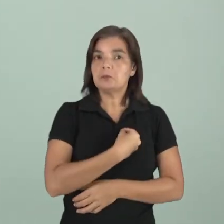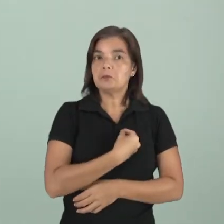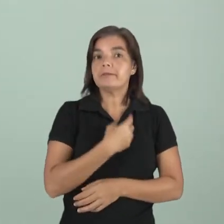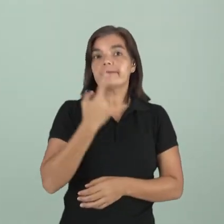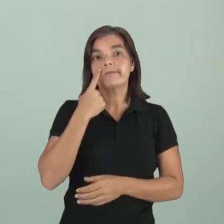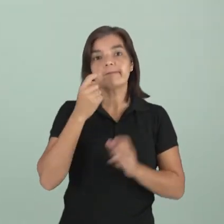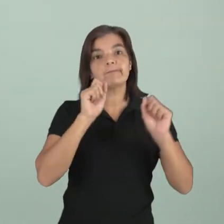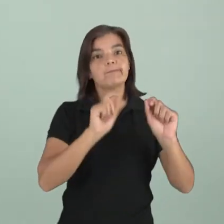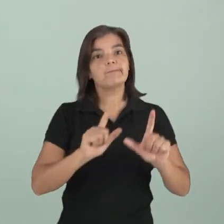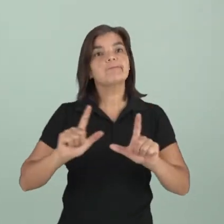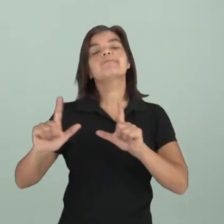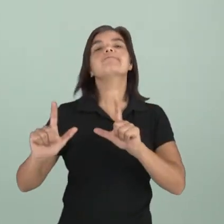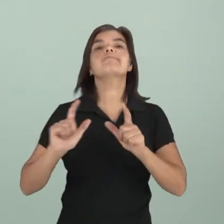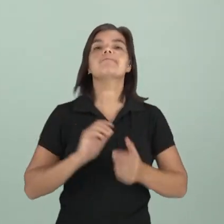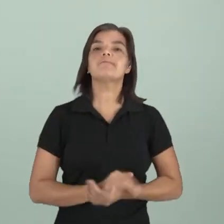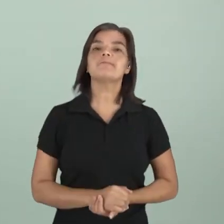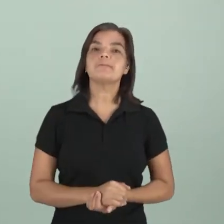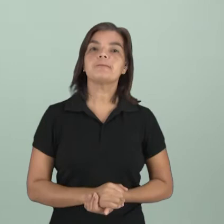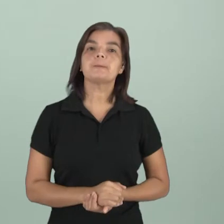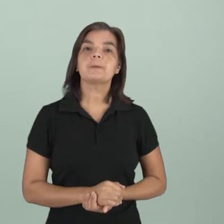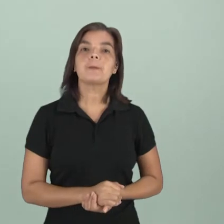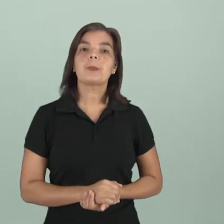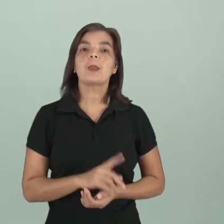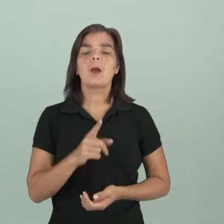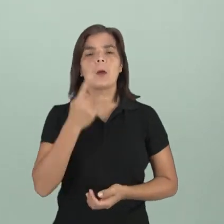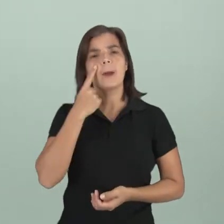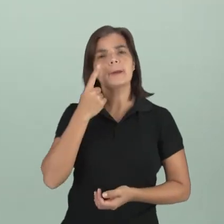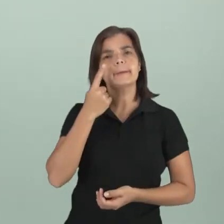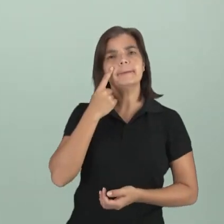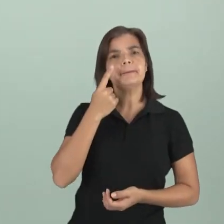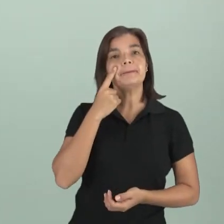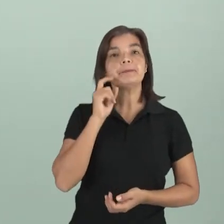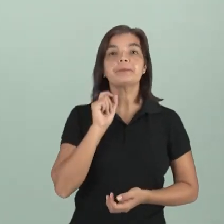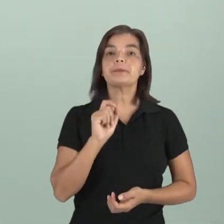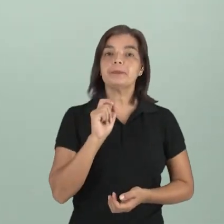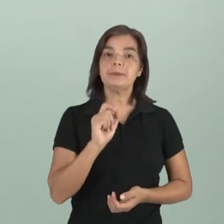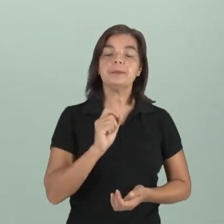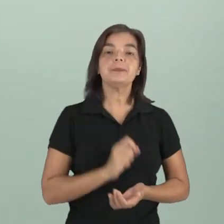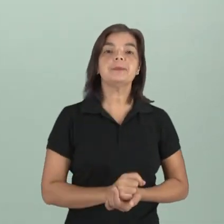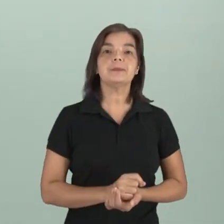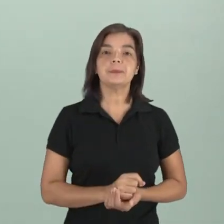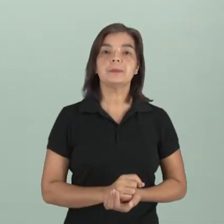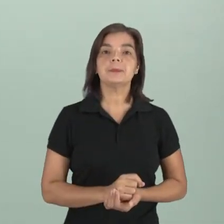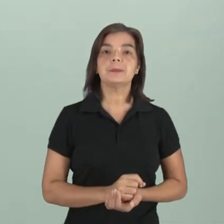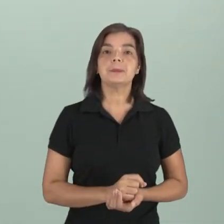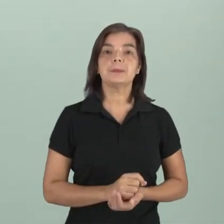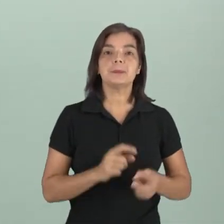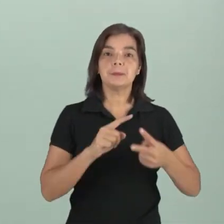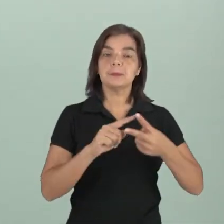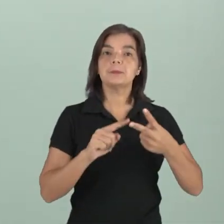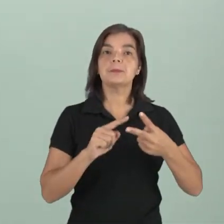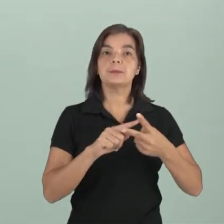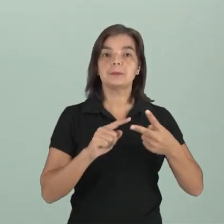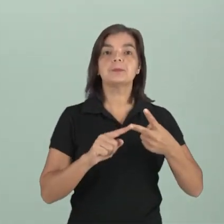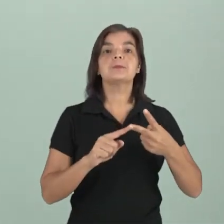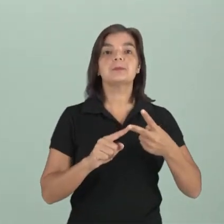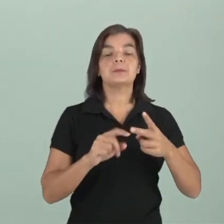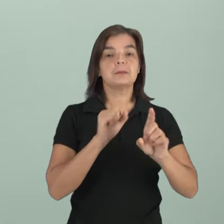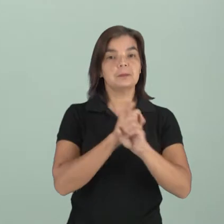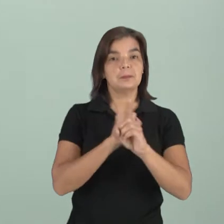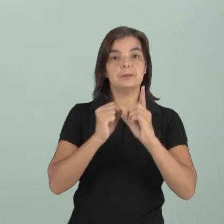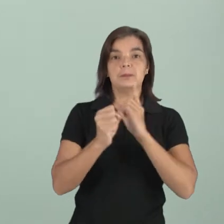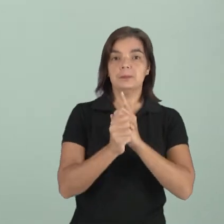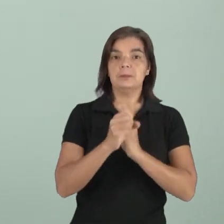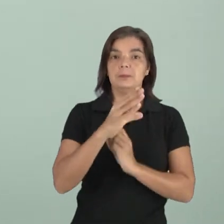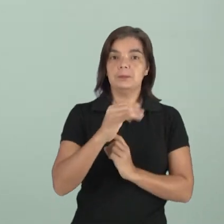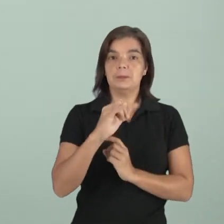aí vamos avançar aqui para o nosso próximo item, que aí vocês podem observar as duas expressões,